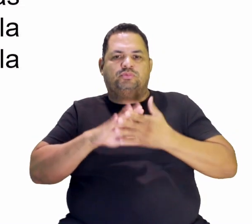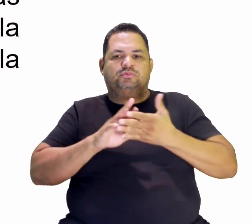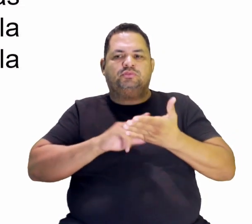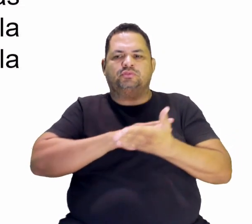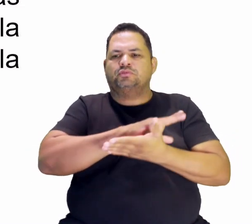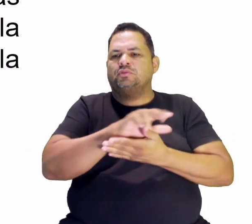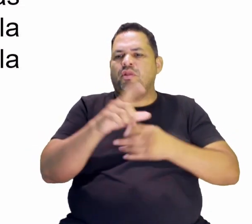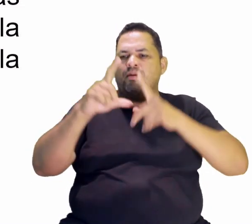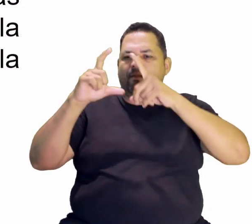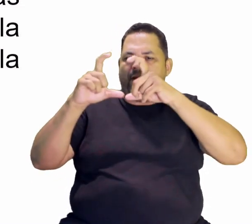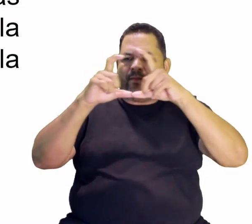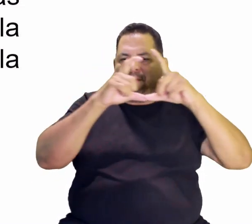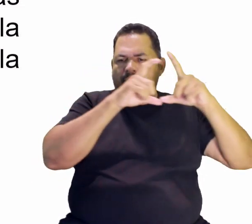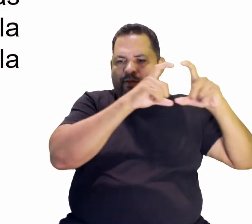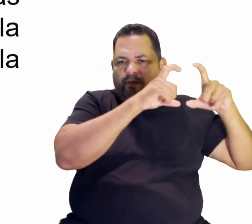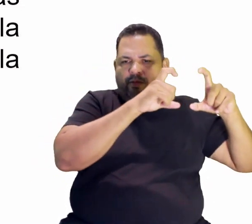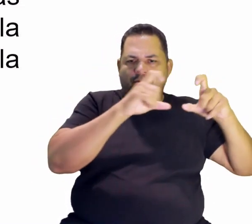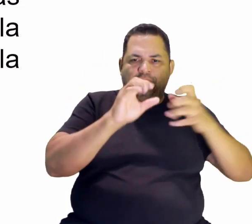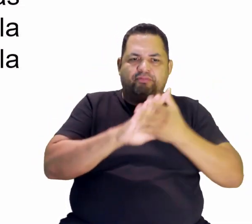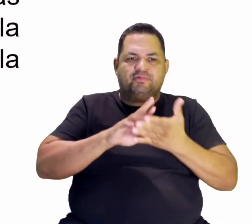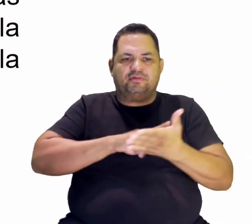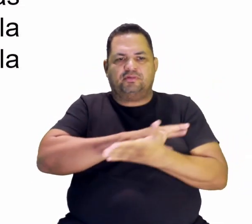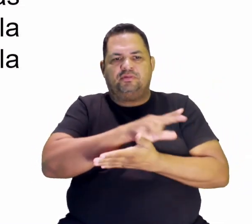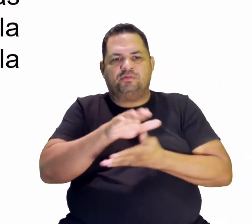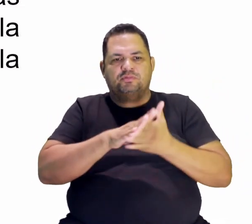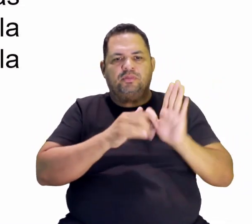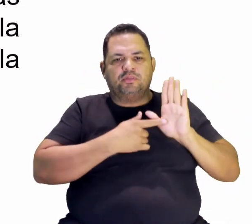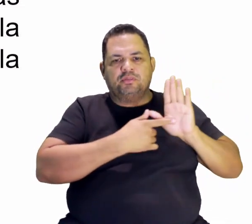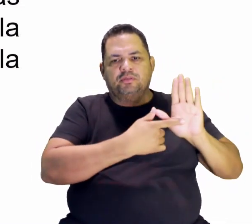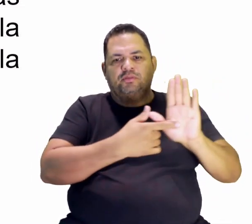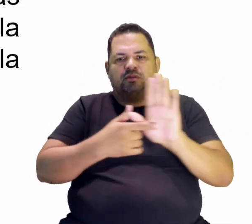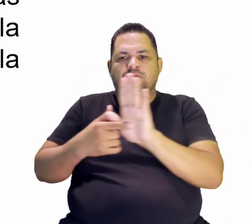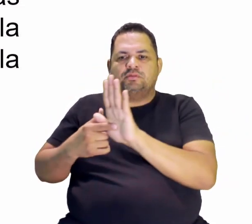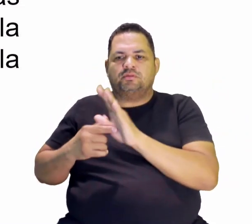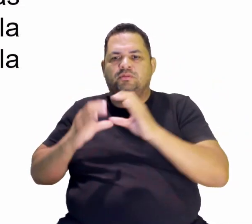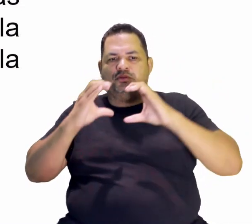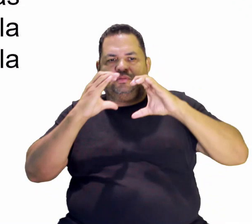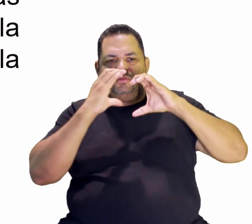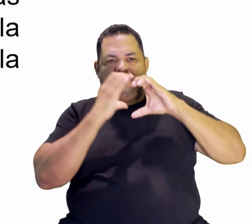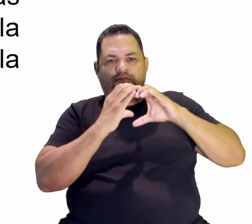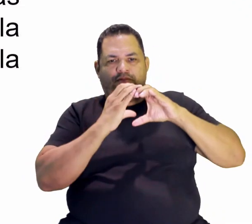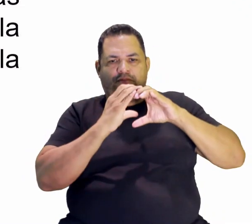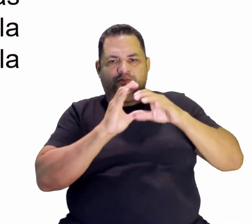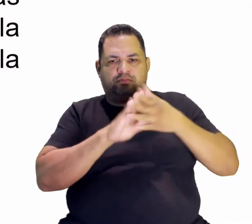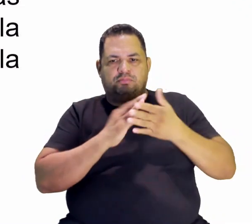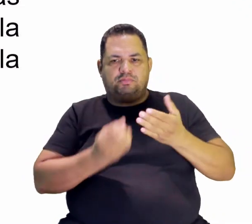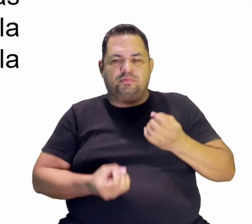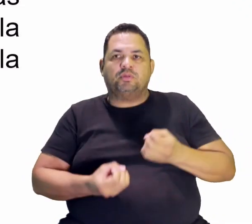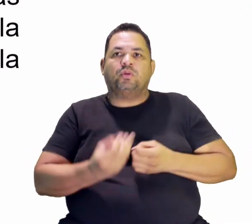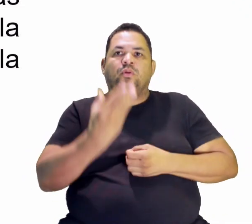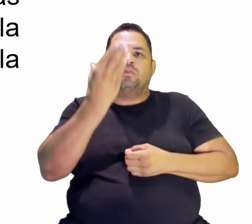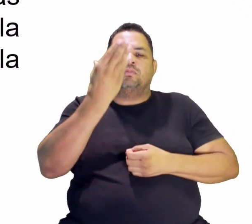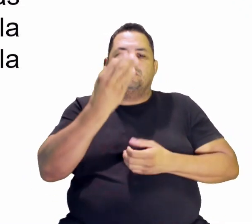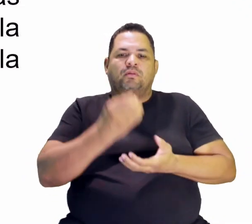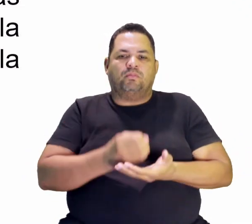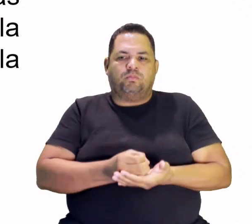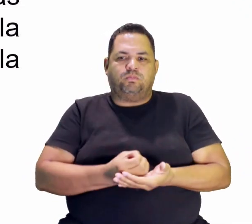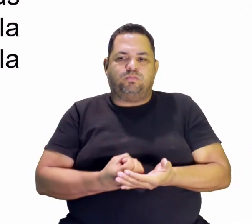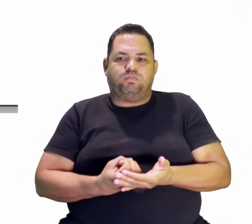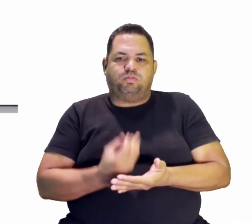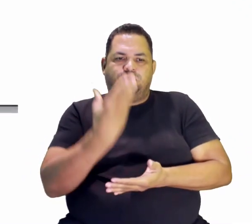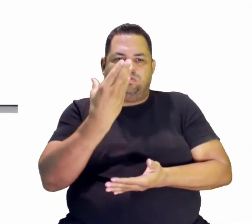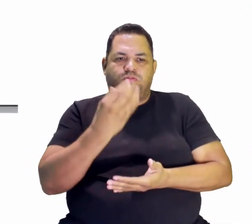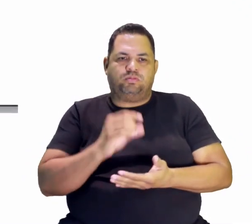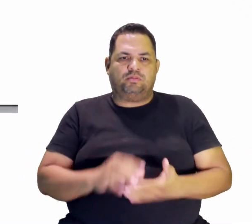várias fotos, né? Para fazer múltiplas exposições de uma pequena bola impulsionada para cima por uma mola